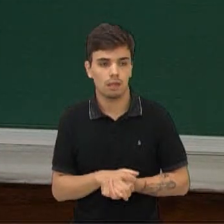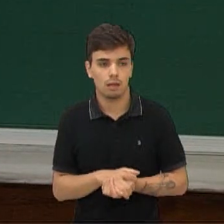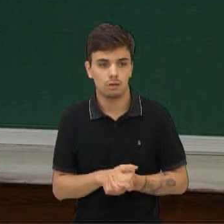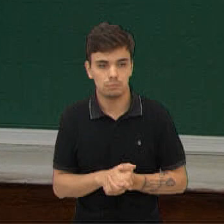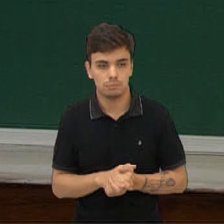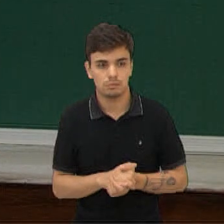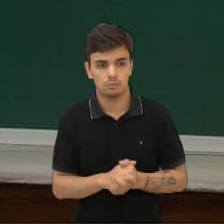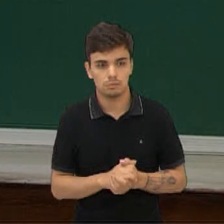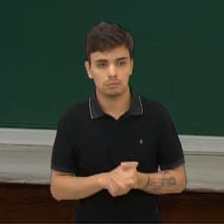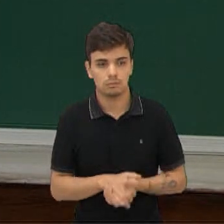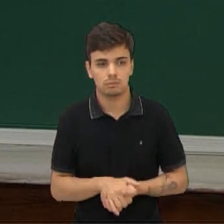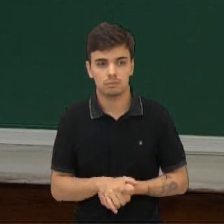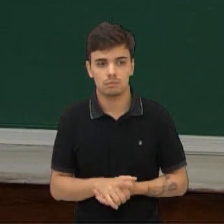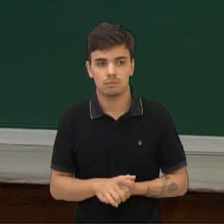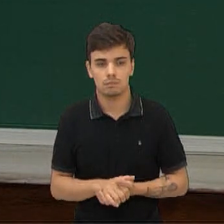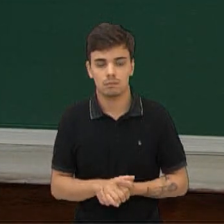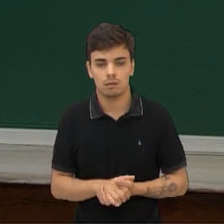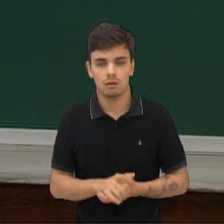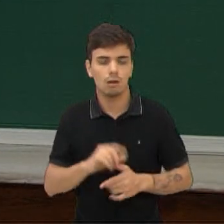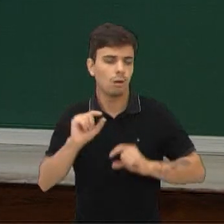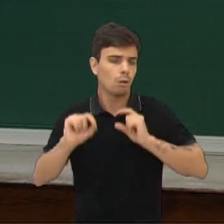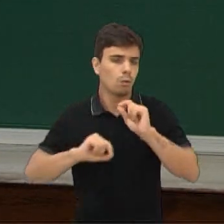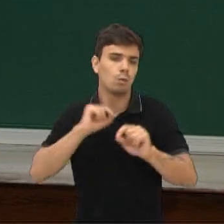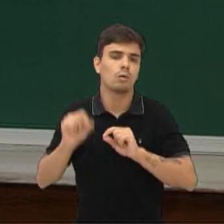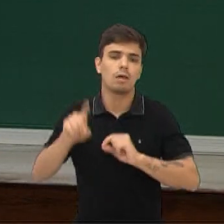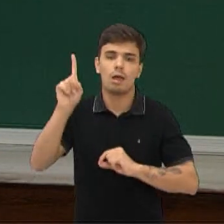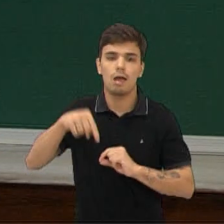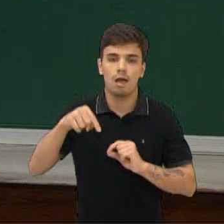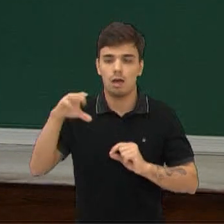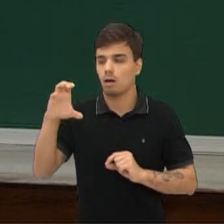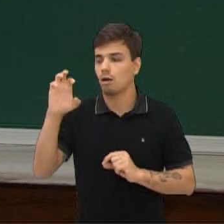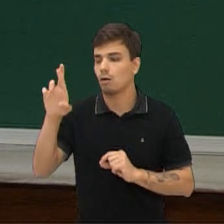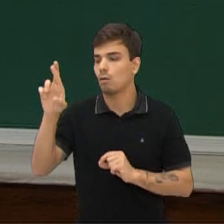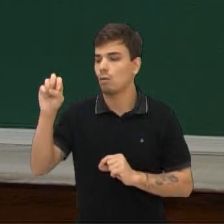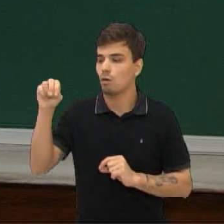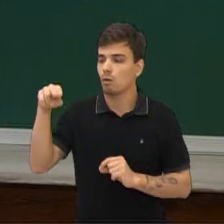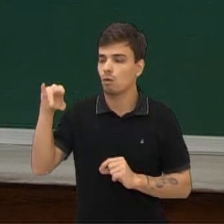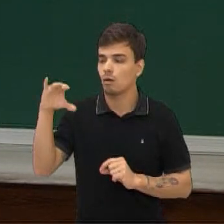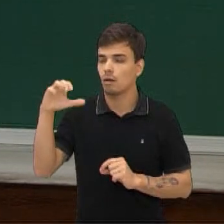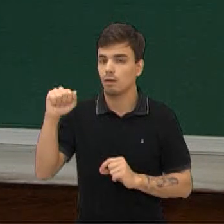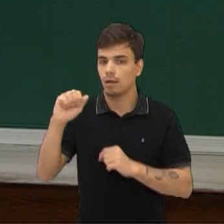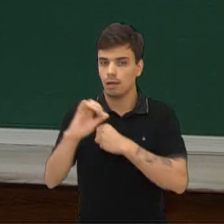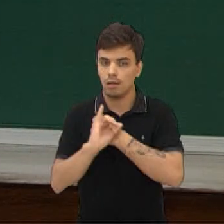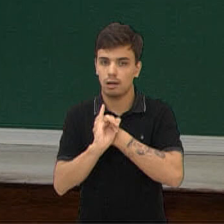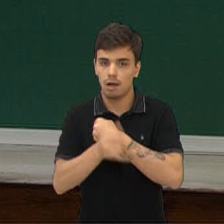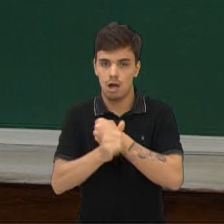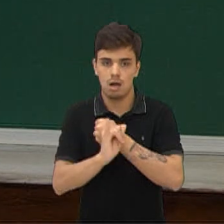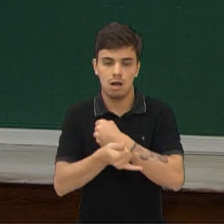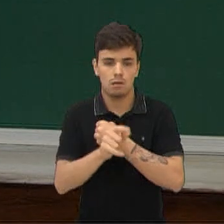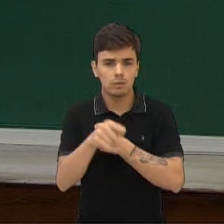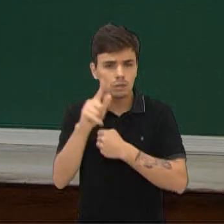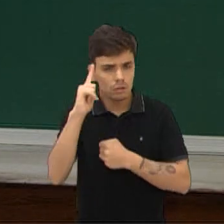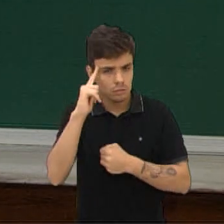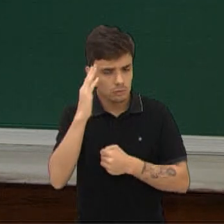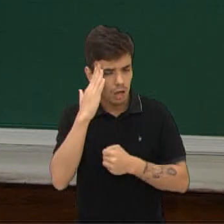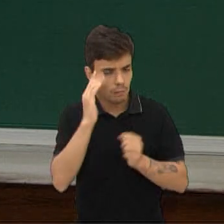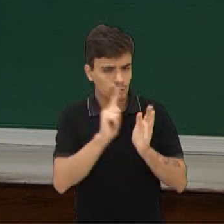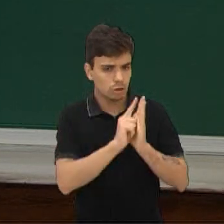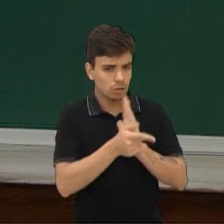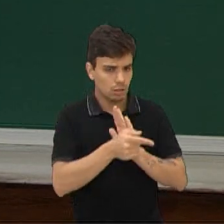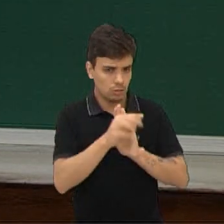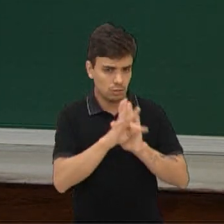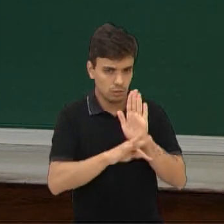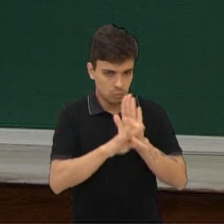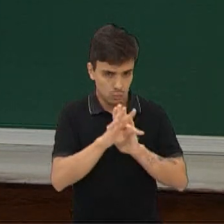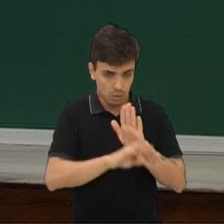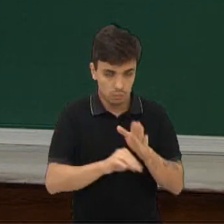lá, então? O que é uma crônica? O que é isso? Que gênero textual é esse? Você já sabe, mas não